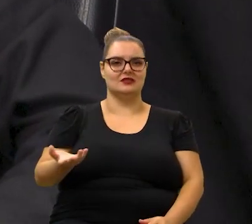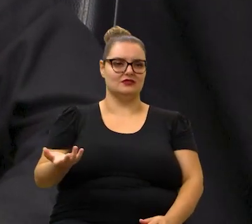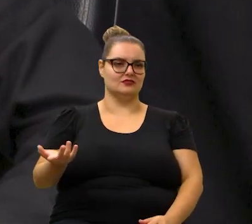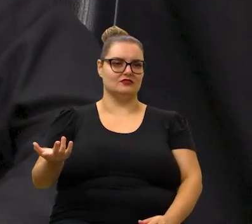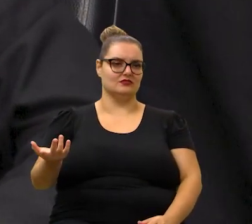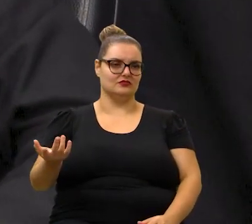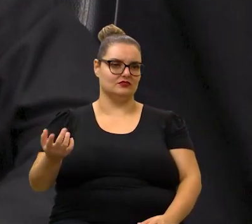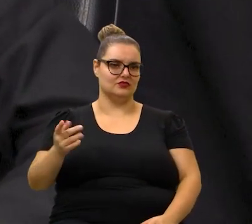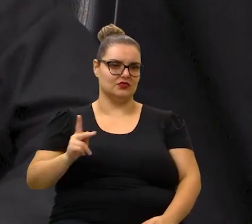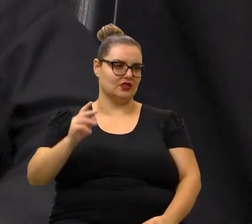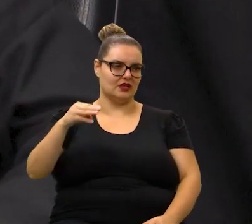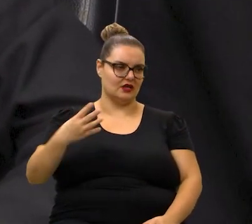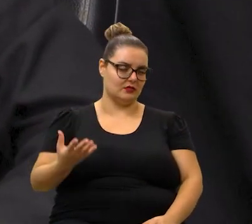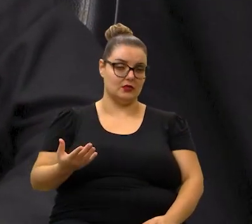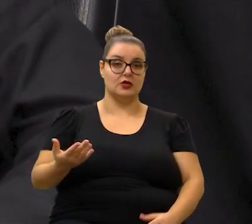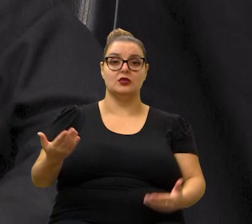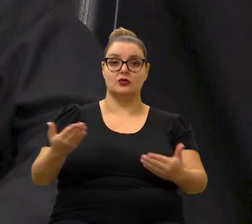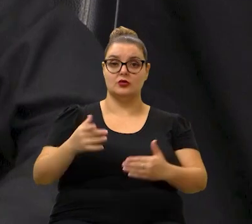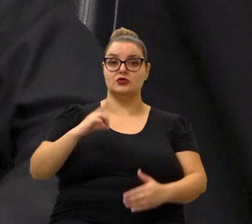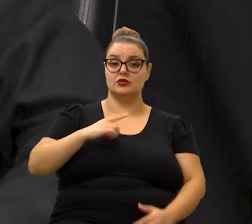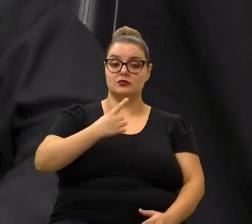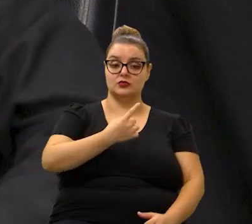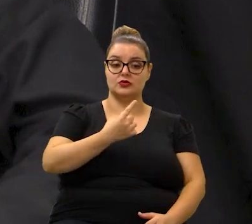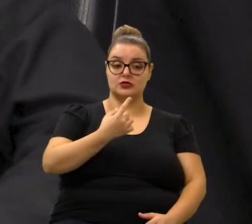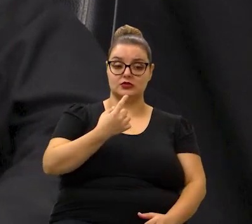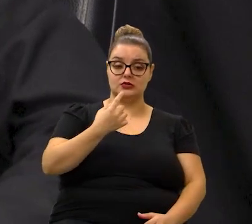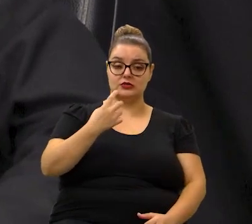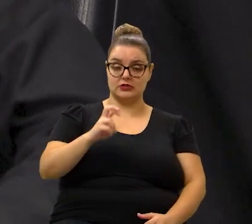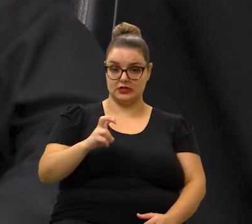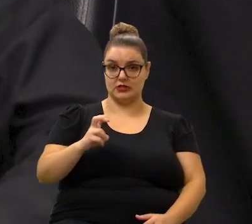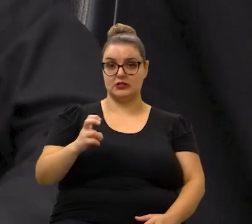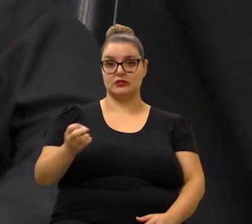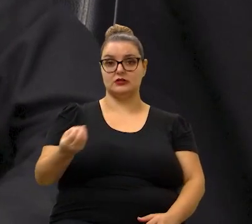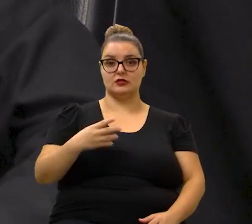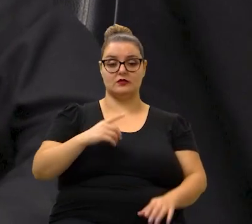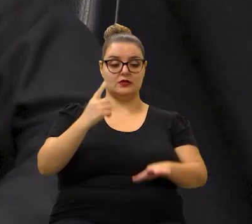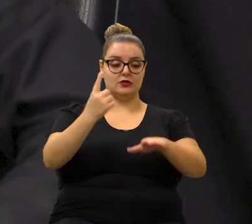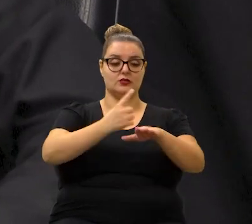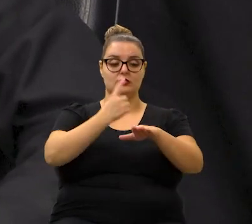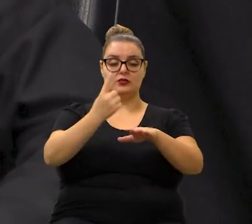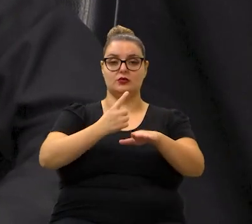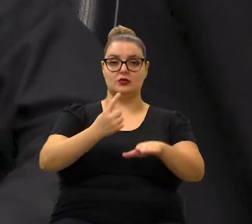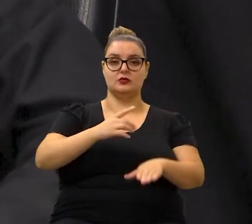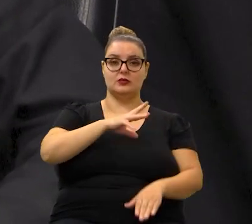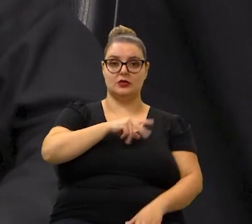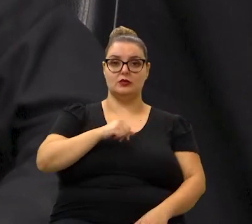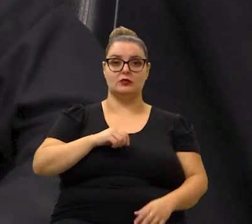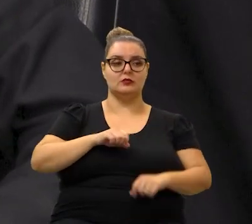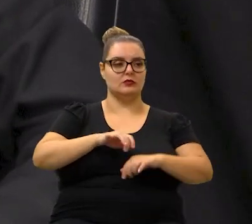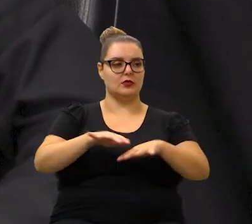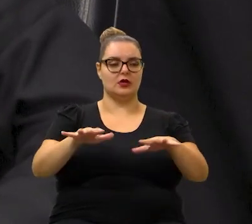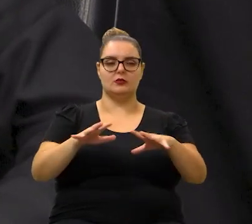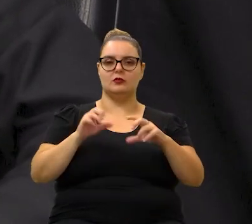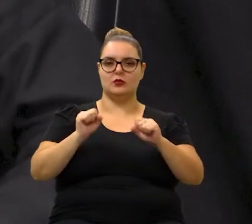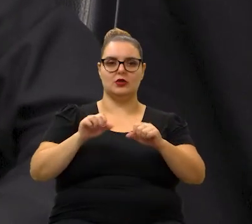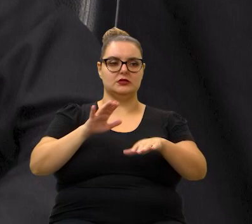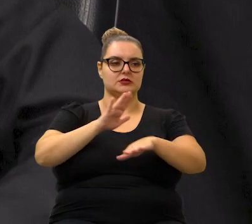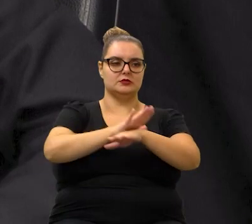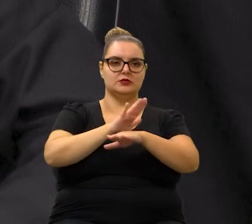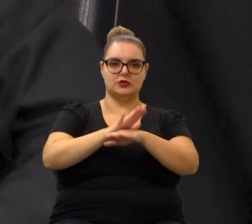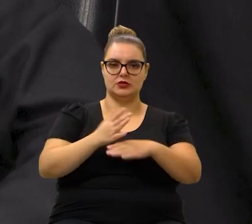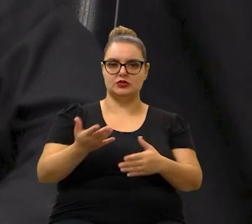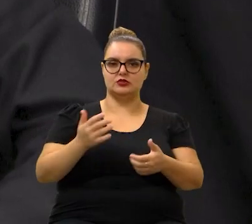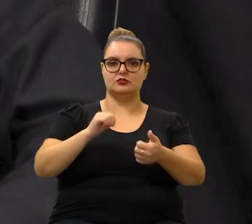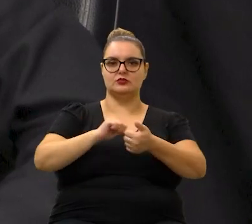E hoje nós temos 15 novas ambulâncias que rodam os quatro cantos da cidade podendo atender de uma